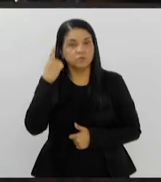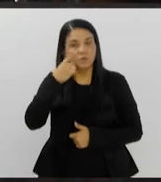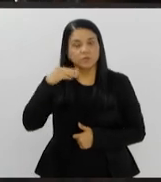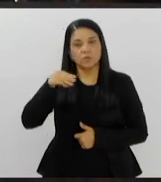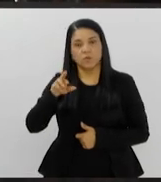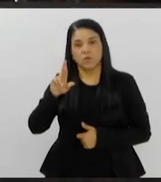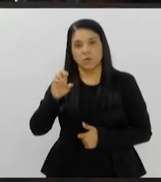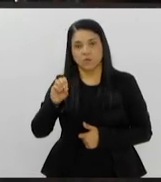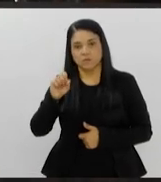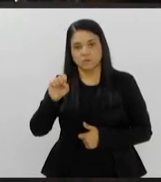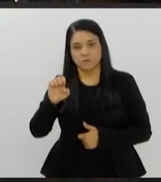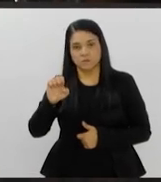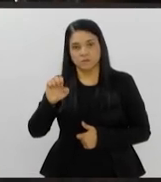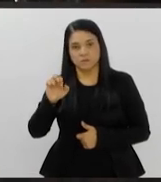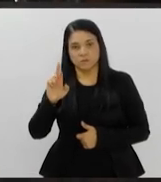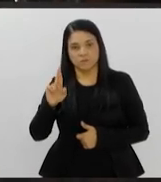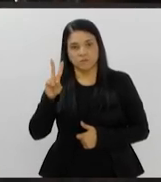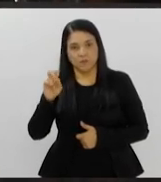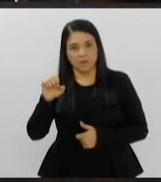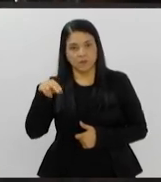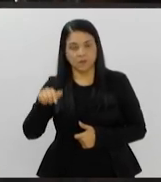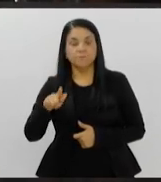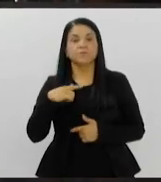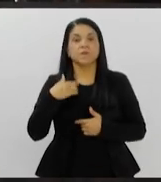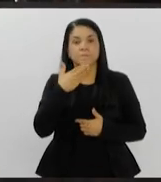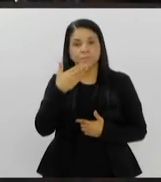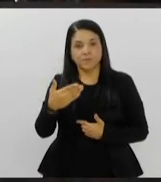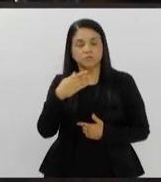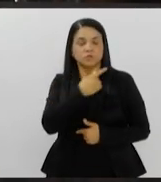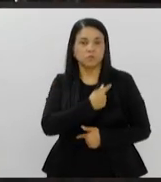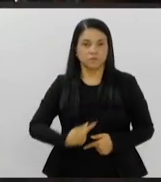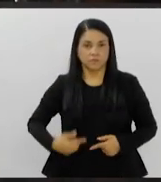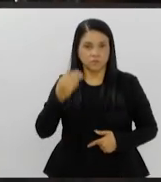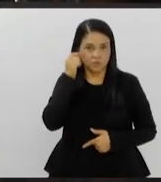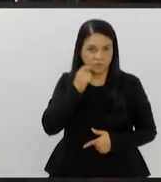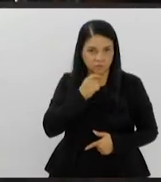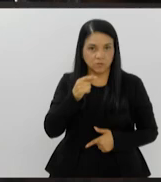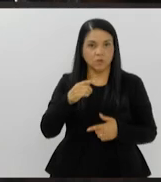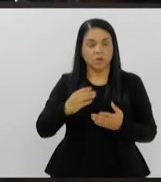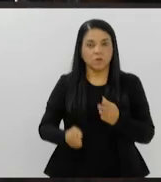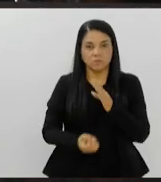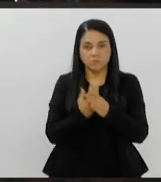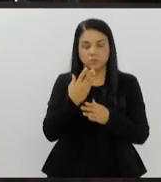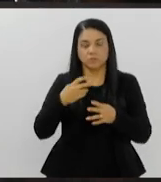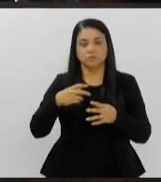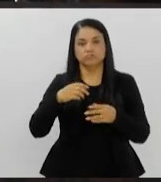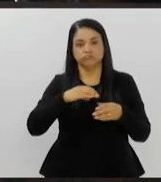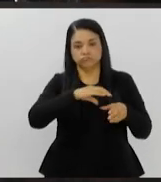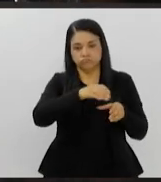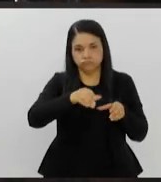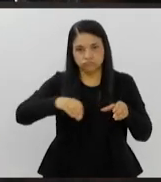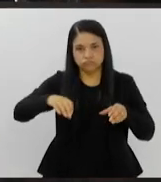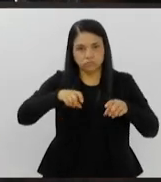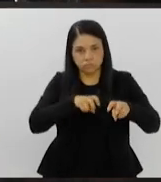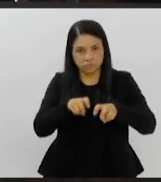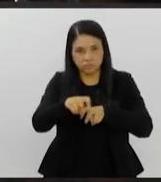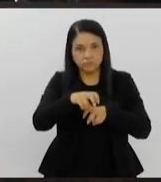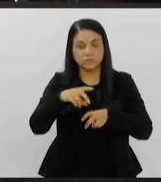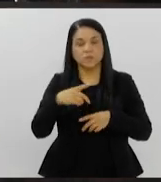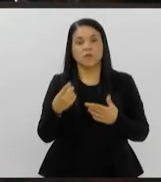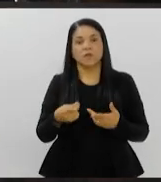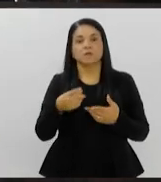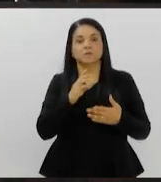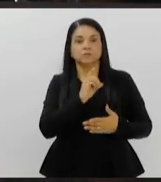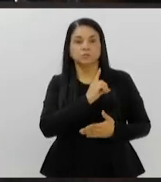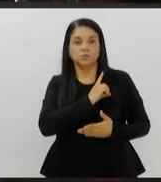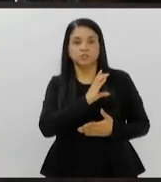excelentíssimo senhor governador do estado do Rio de Janeiro, senhor Cláudio Castro, a implantação do autódromo internacional no segundo distrito do município de Duque de